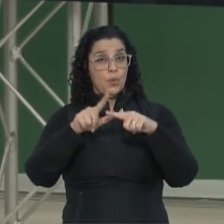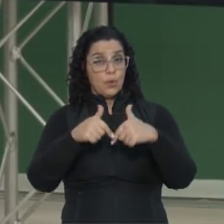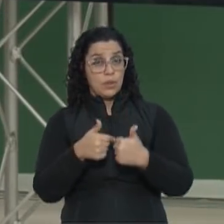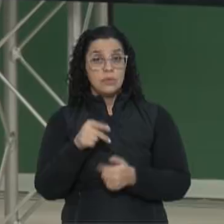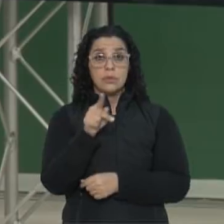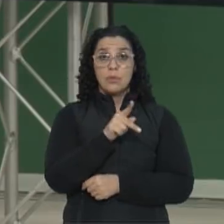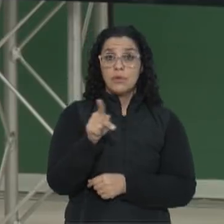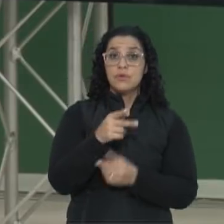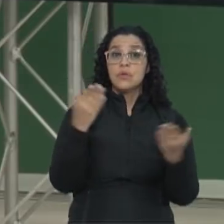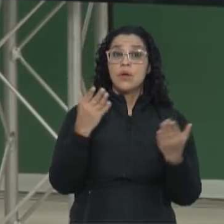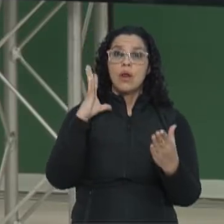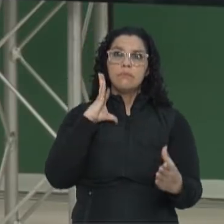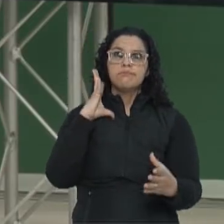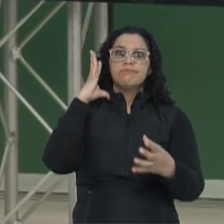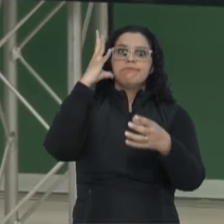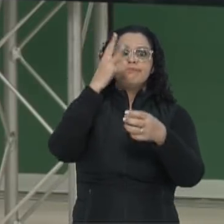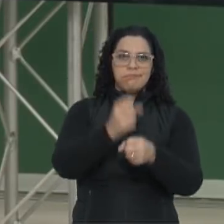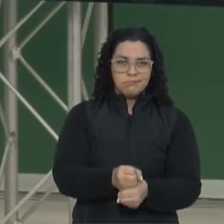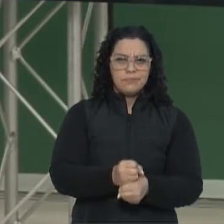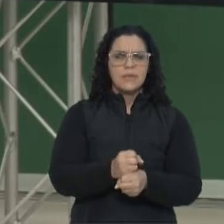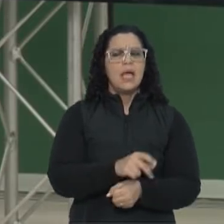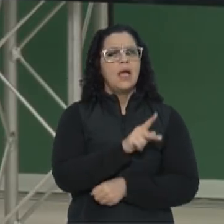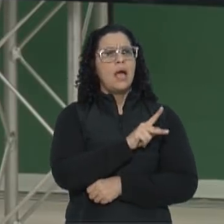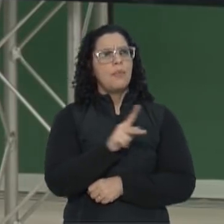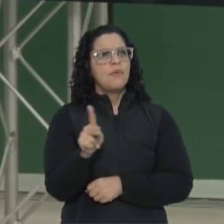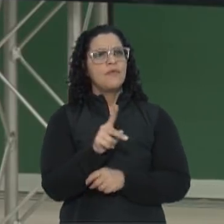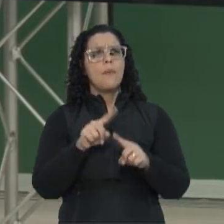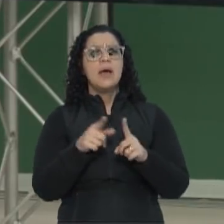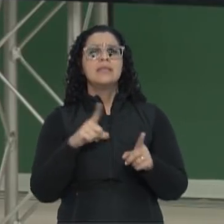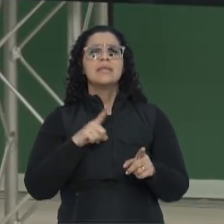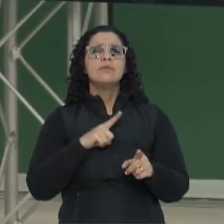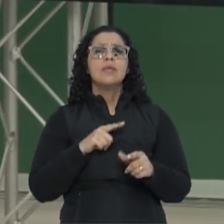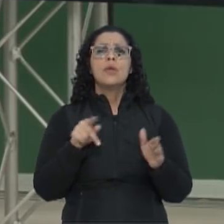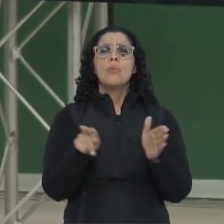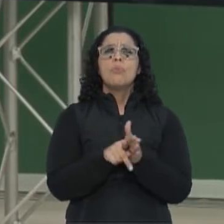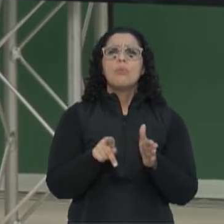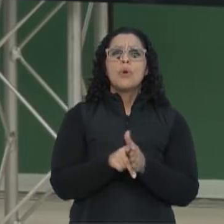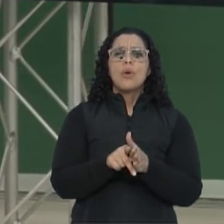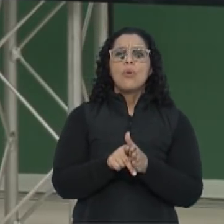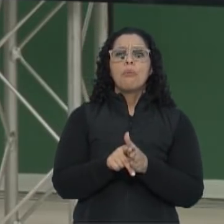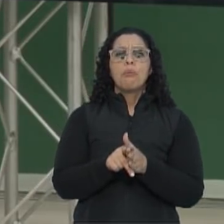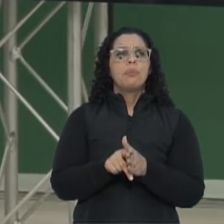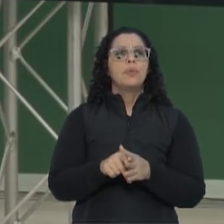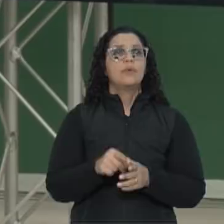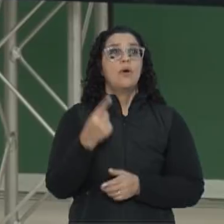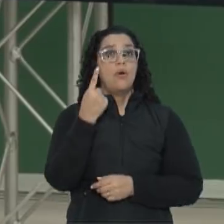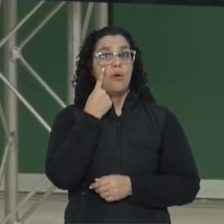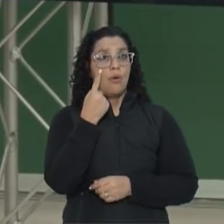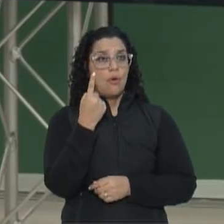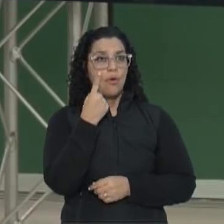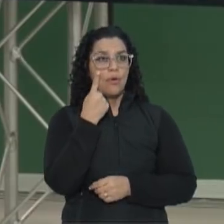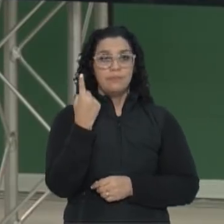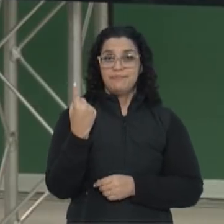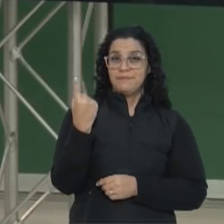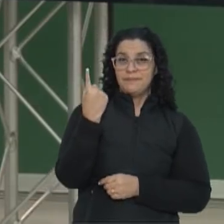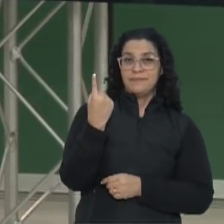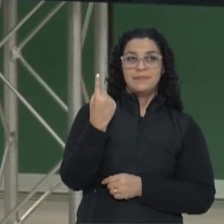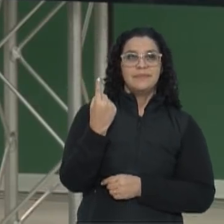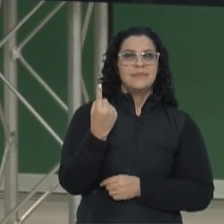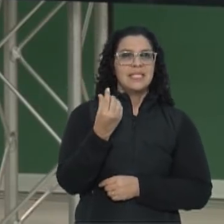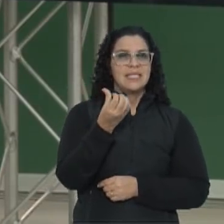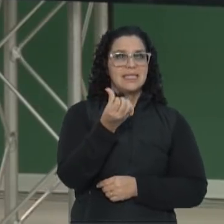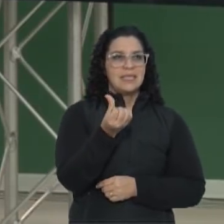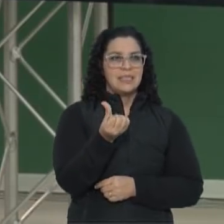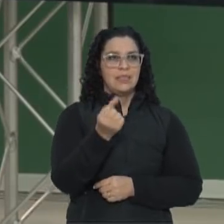professora está fazendo a retomada. Ah, professora, mas e se eu tenho uma fração, né? Olha lá, ó. Se eu tenho uma